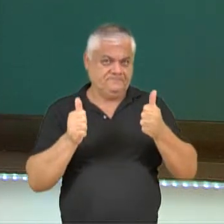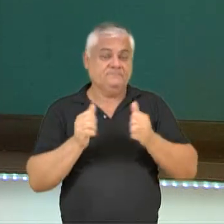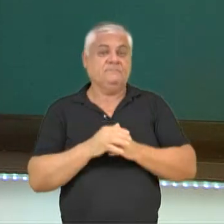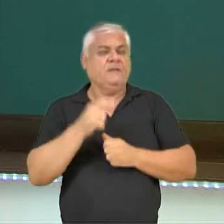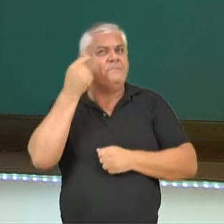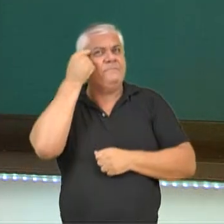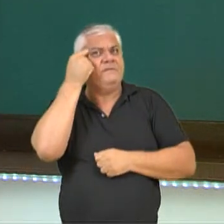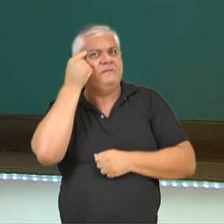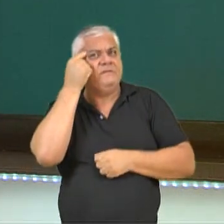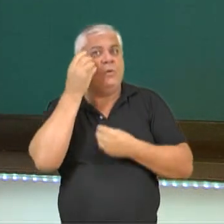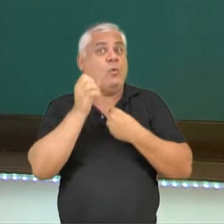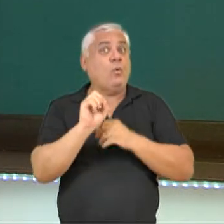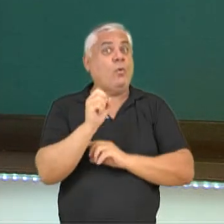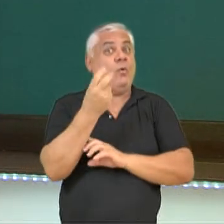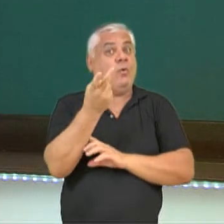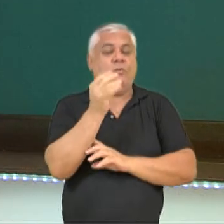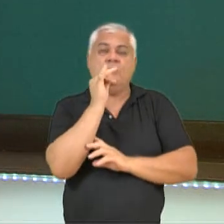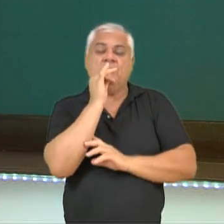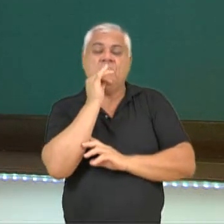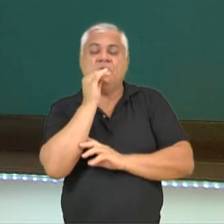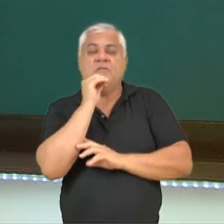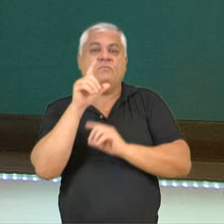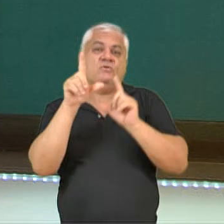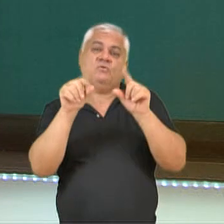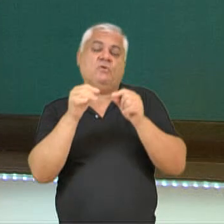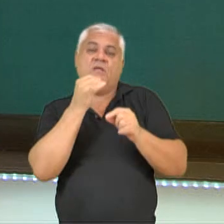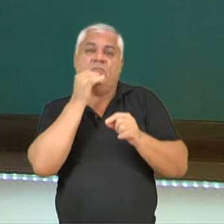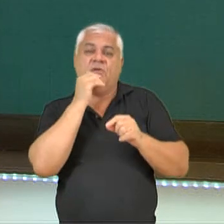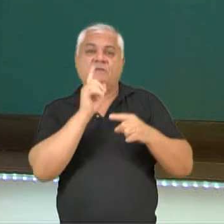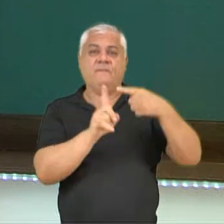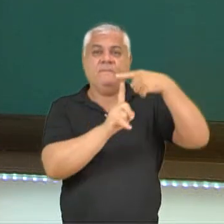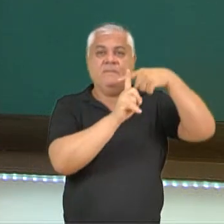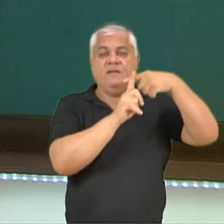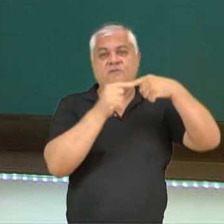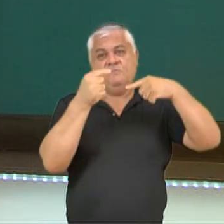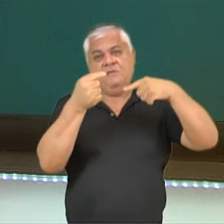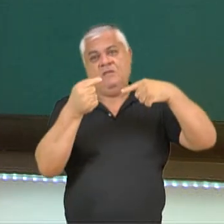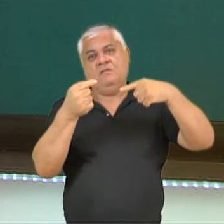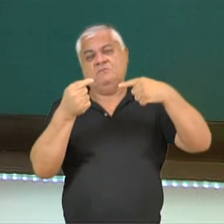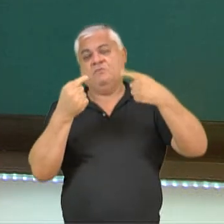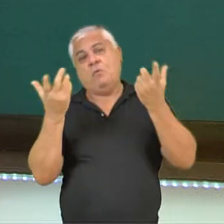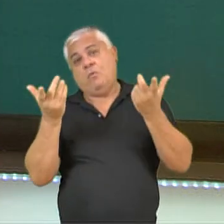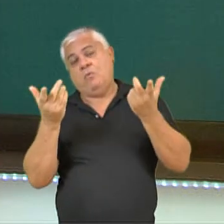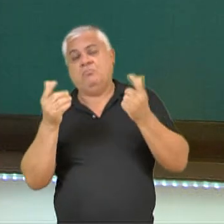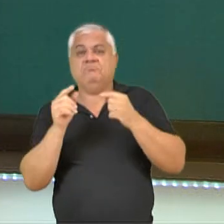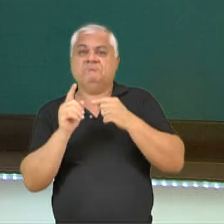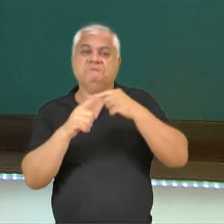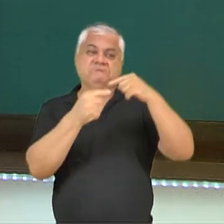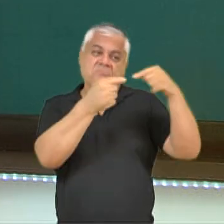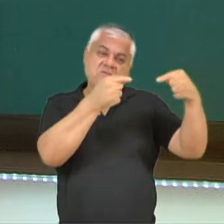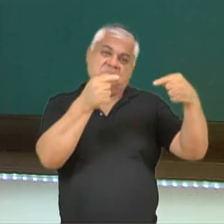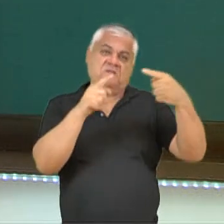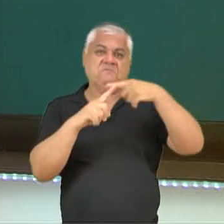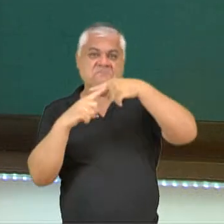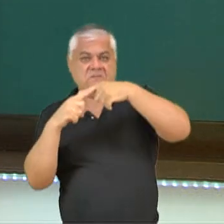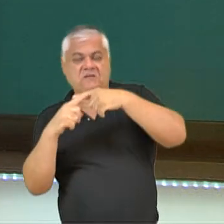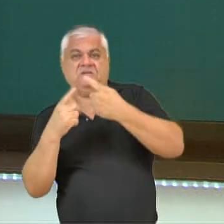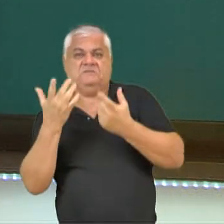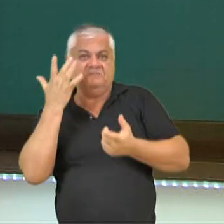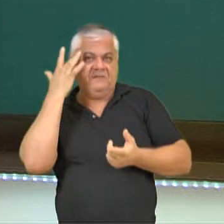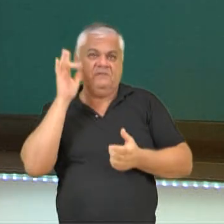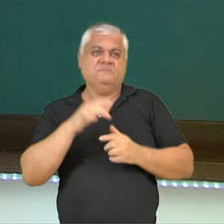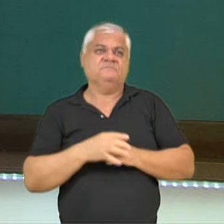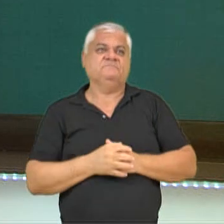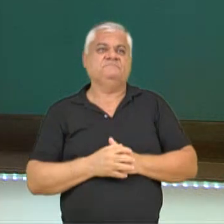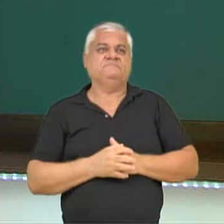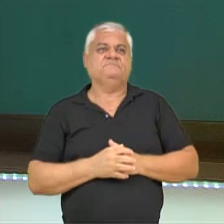pode pensar assim ou pode optar por fazer a regra de sinal. As duas formas de pensar vão resultar na mesma